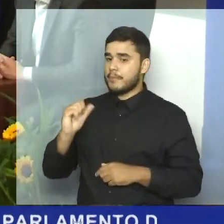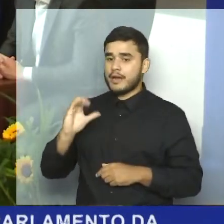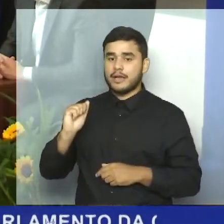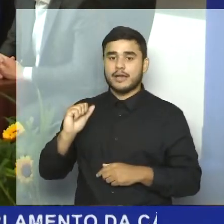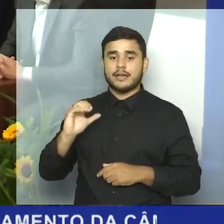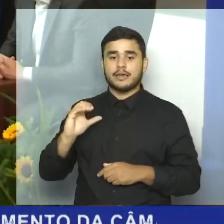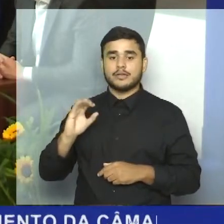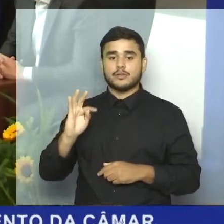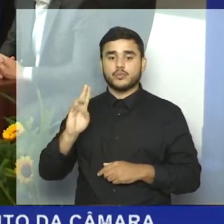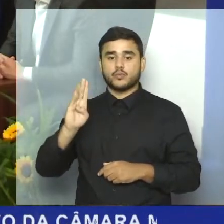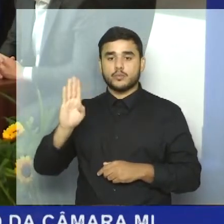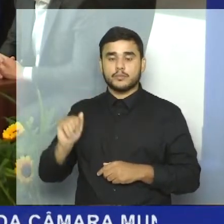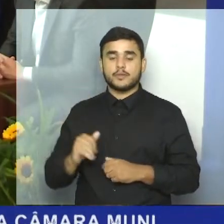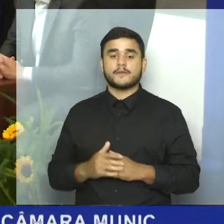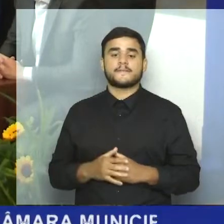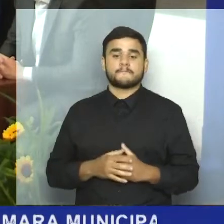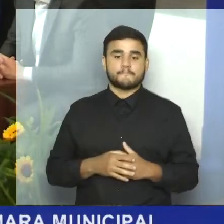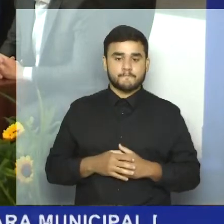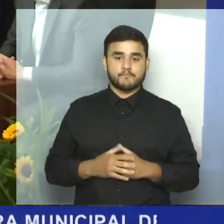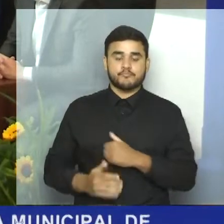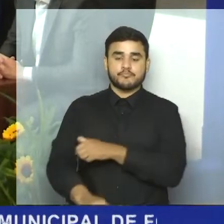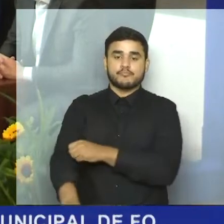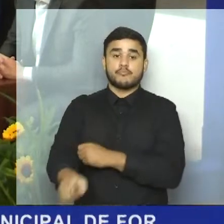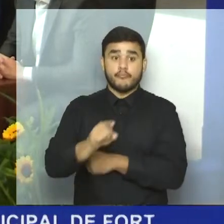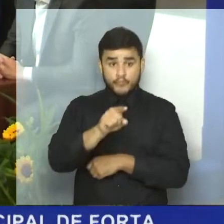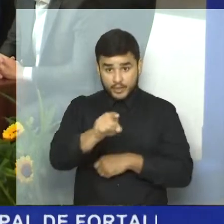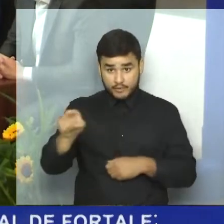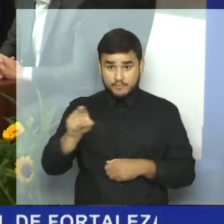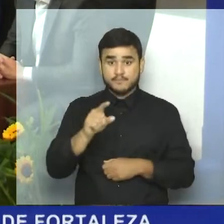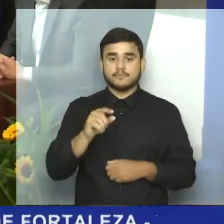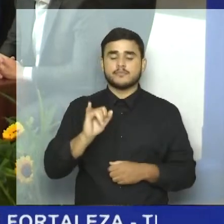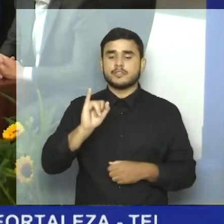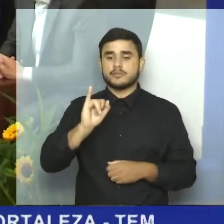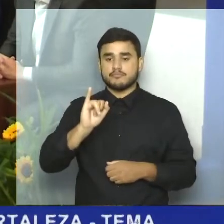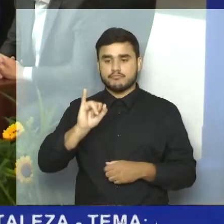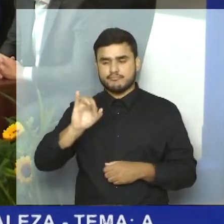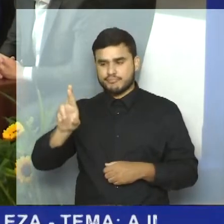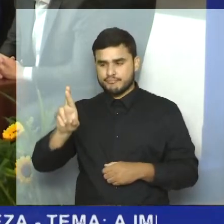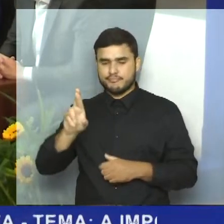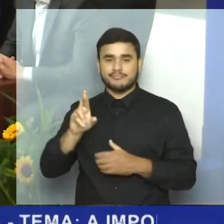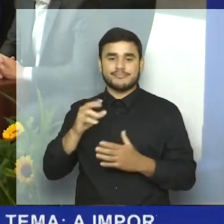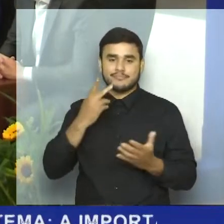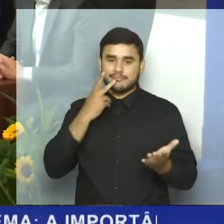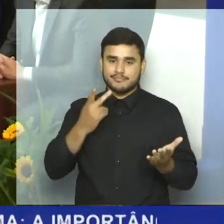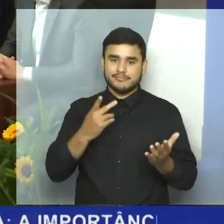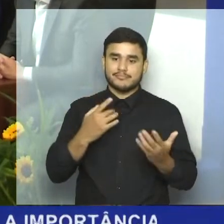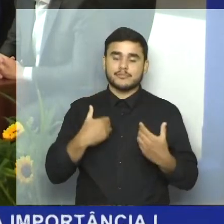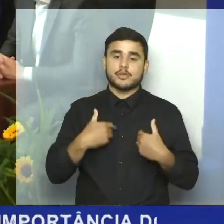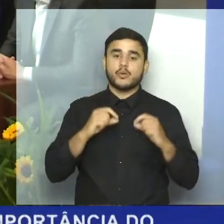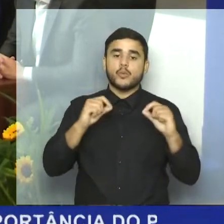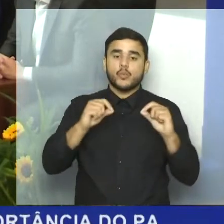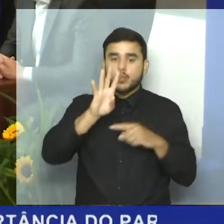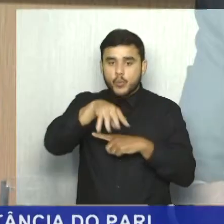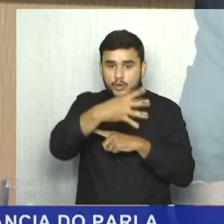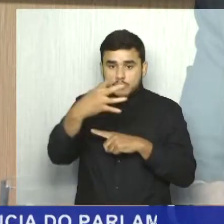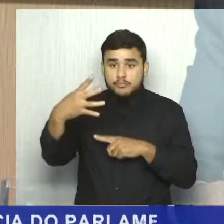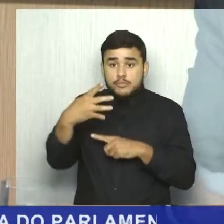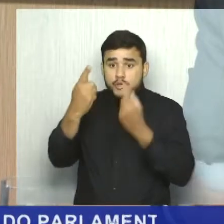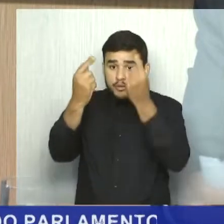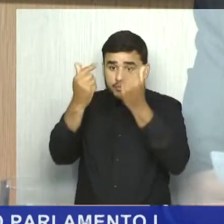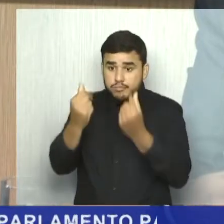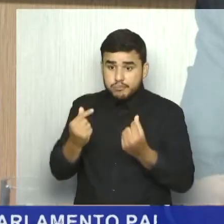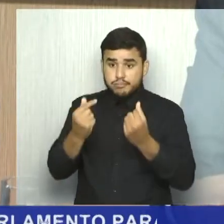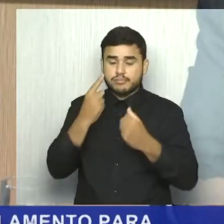resposta. Então, o imposto de renda no Brasil é extremamente injusto por algumas razões. A primeira, a tabela de